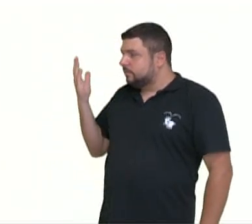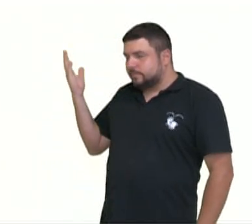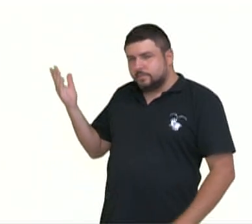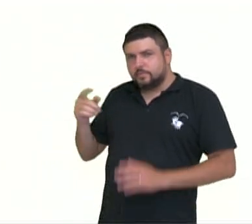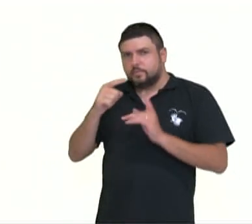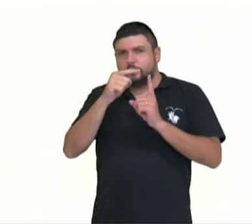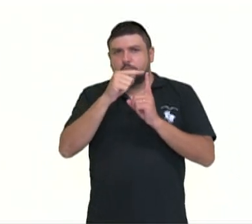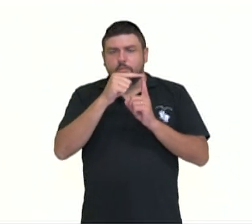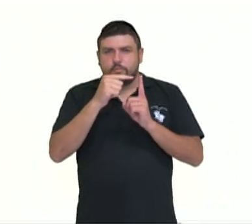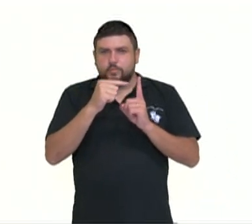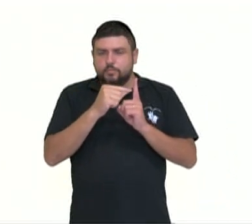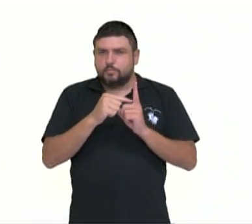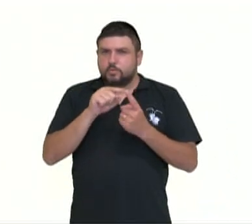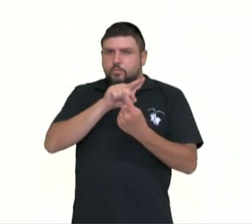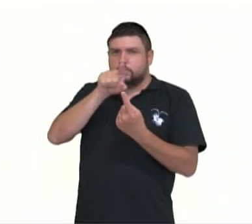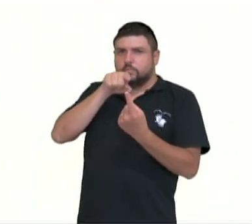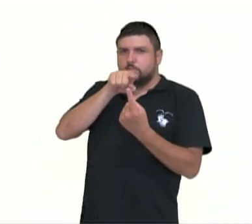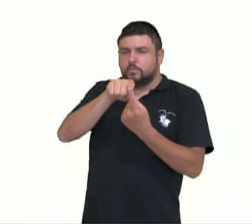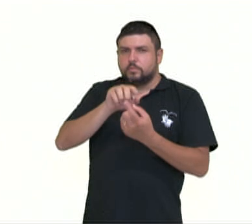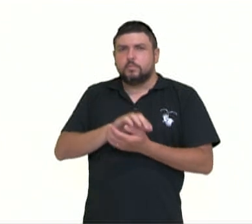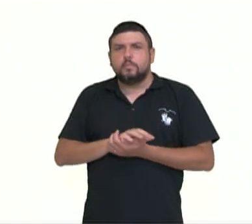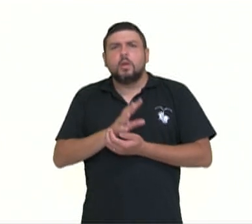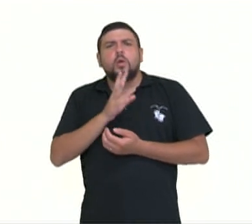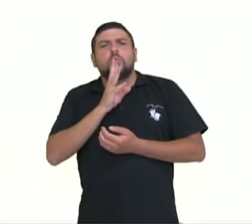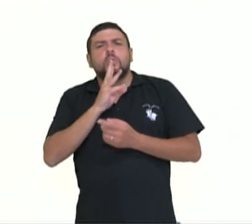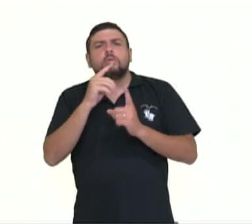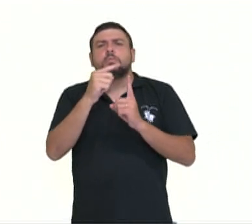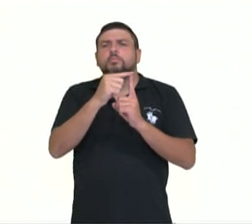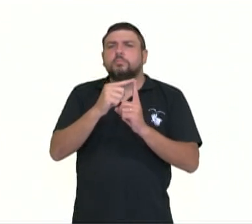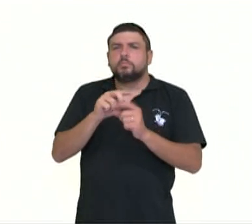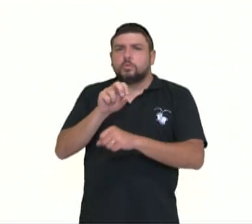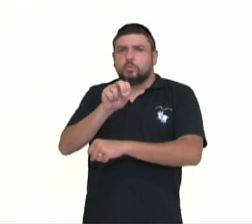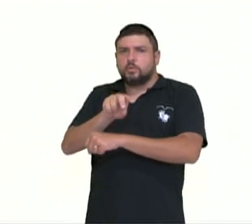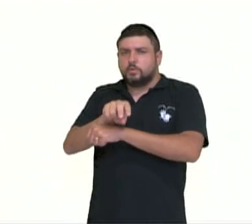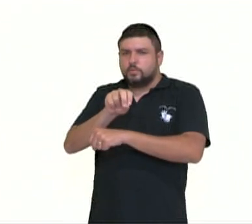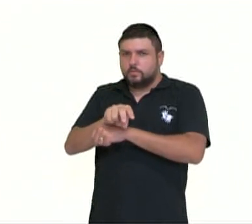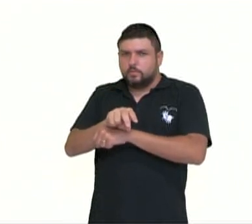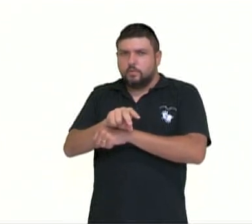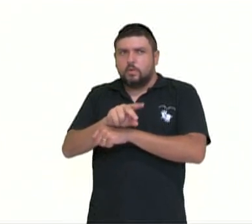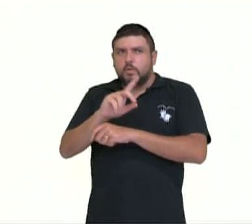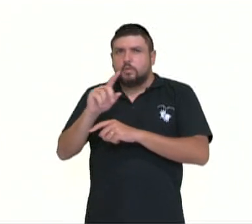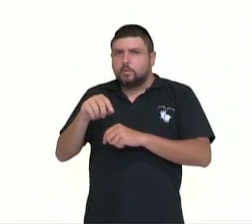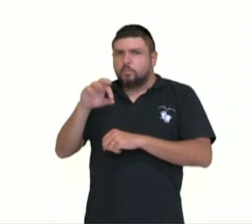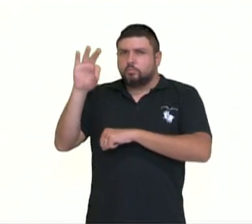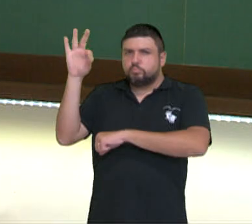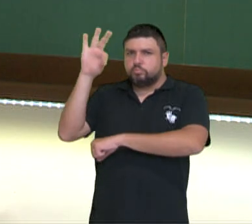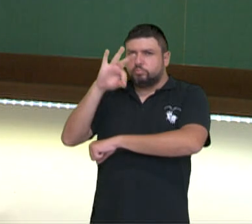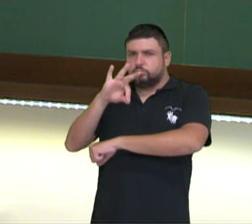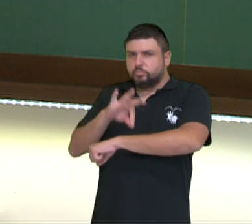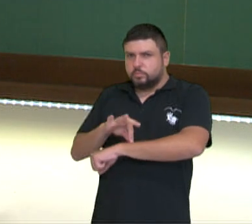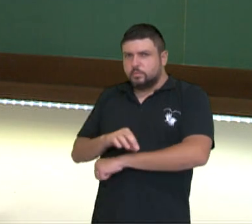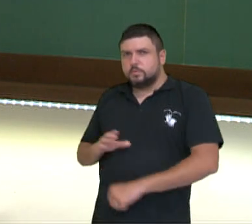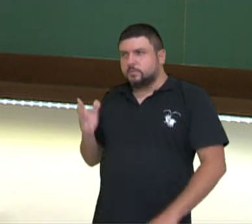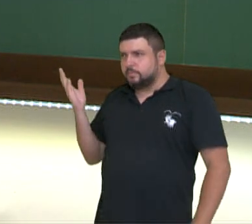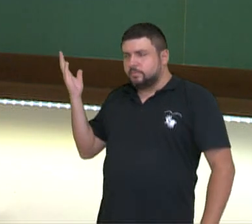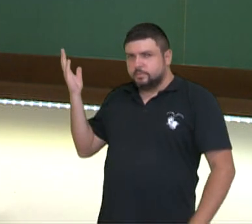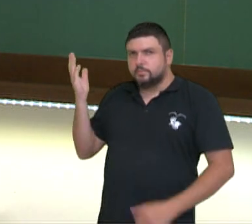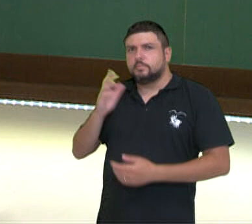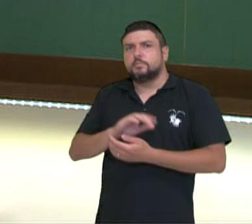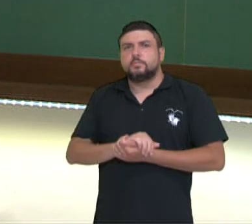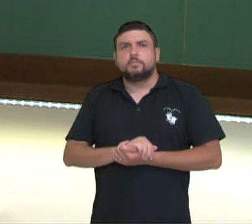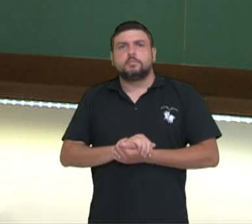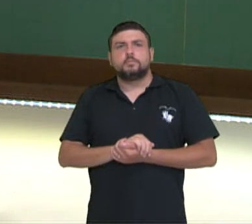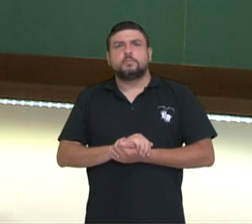seguintes: conhecer as viroses associadas ao Aedes aegypti, ou seja, saber que doenças que ele vai ser o vetor, que ele vai